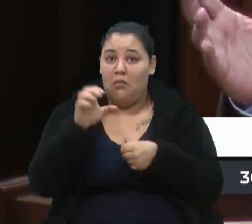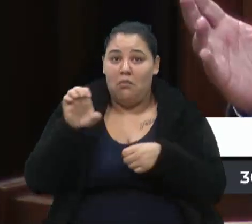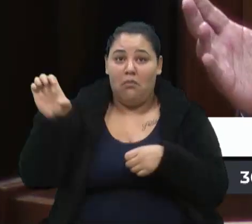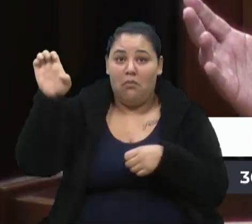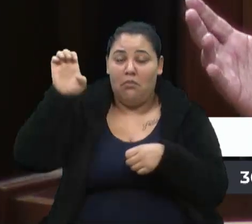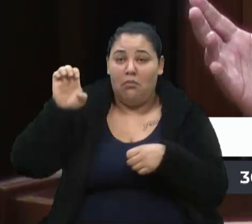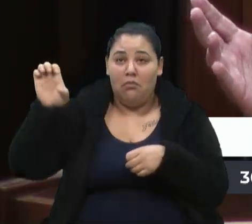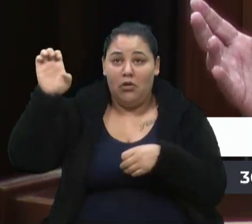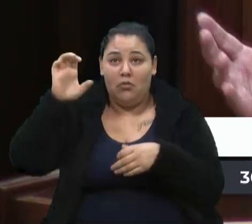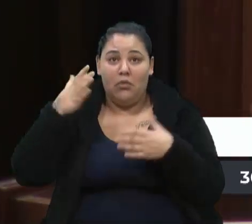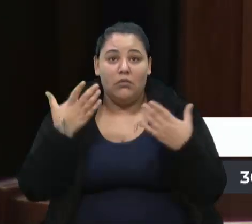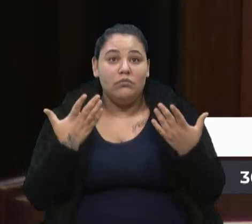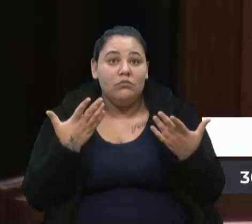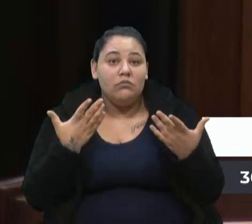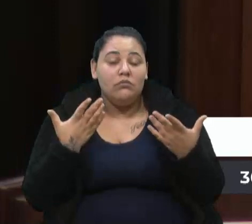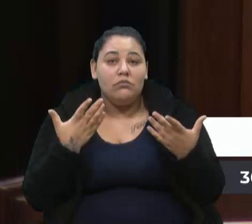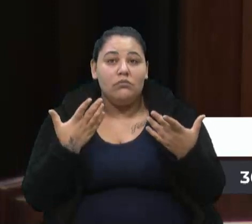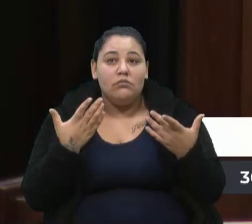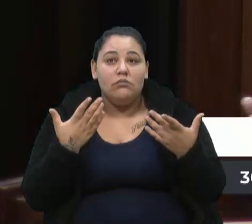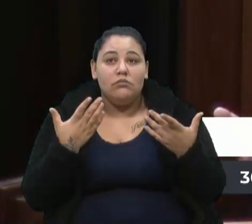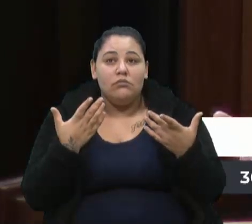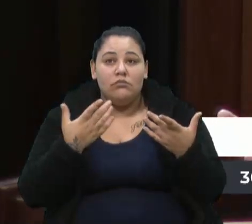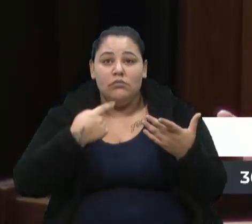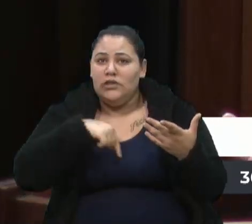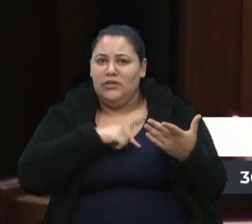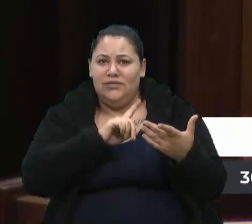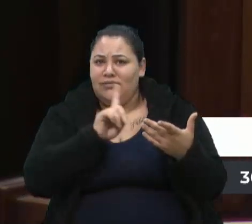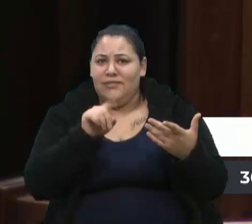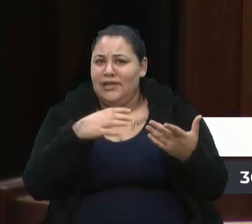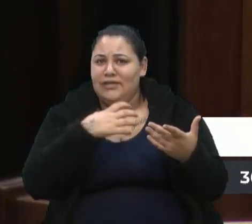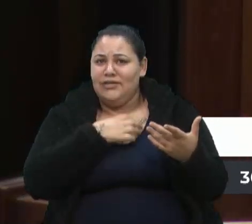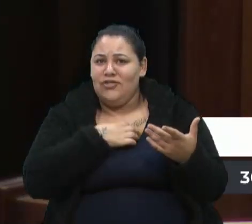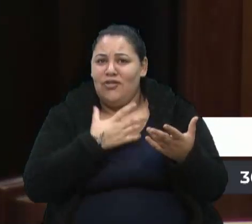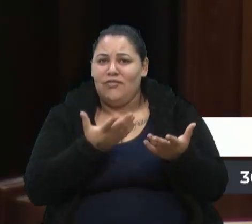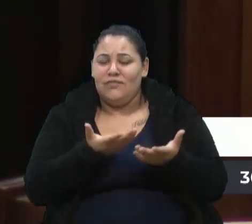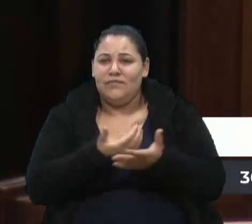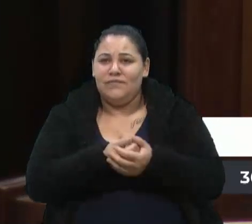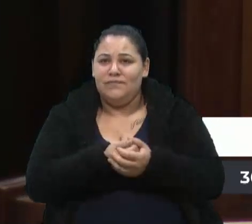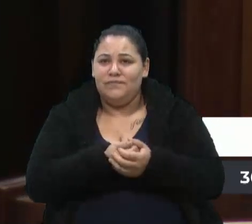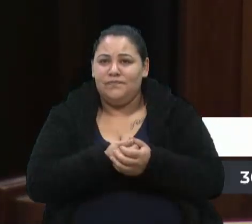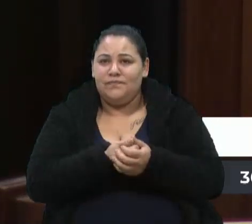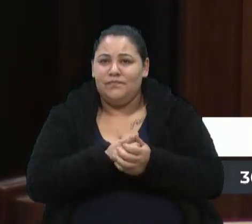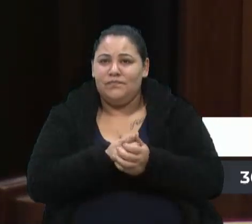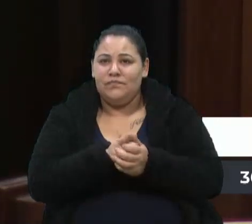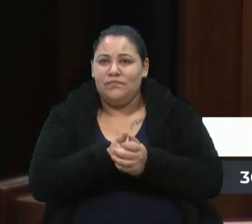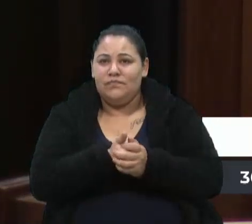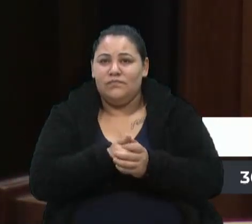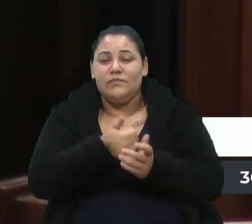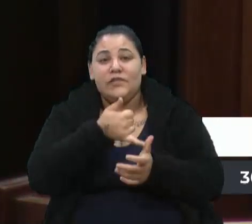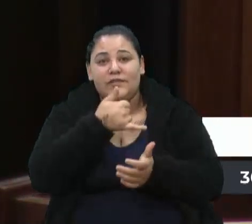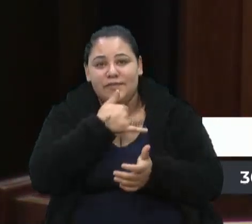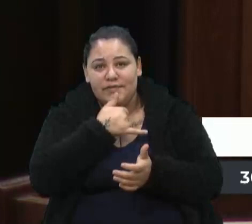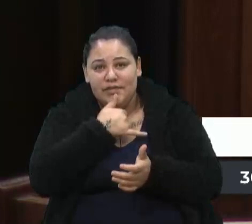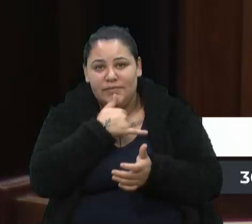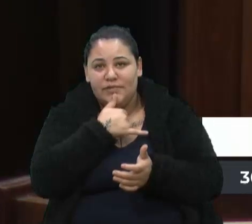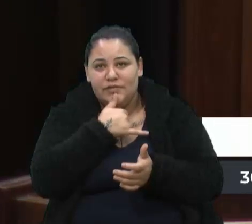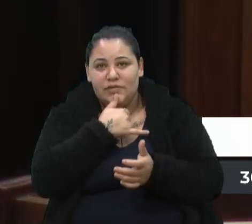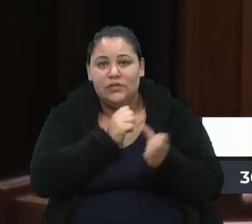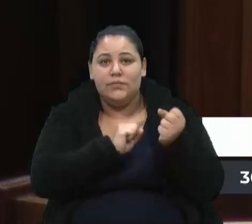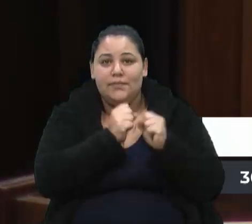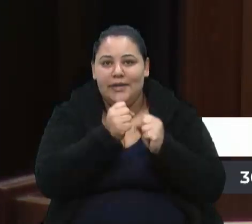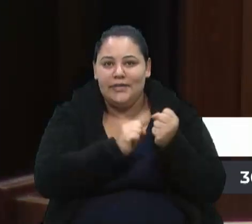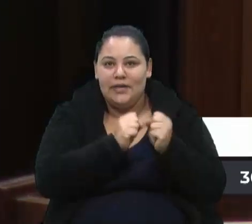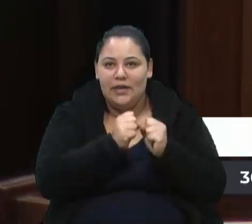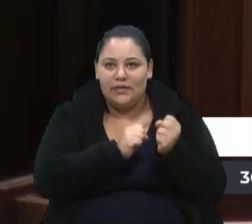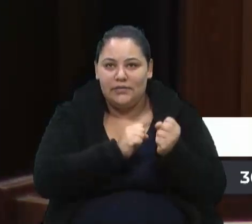parece uma cidade europeia e não é assim então infelizmente naquela ocasião empresários